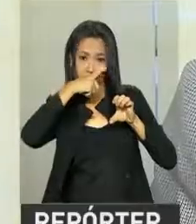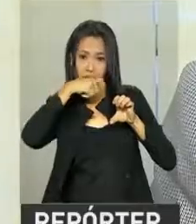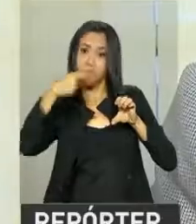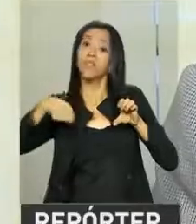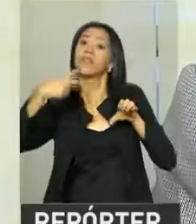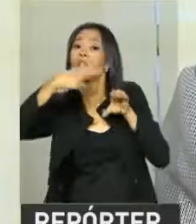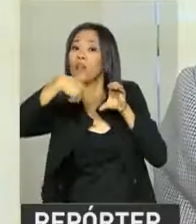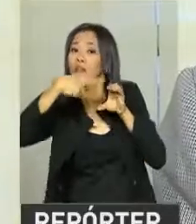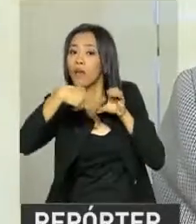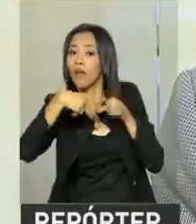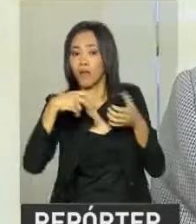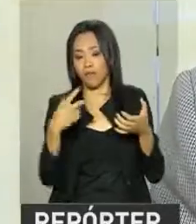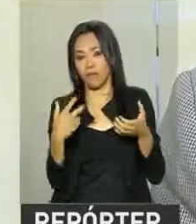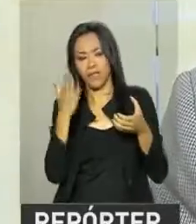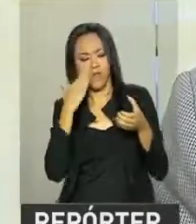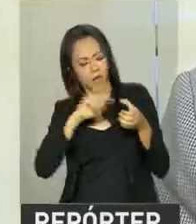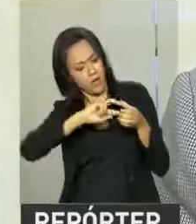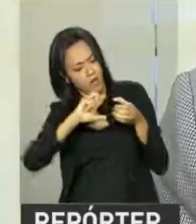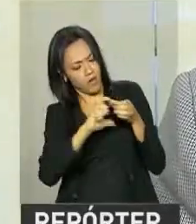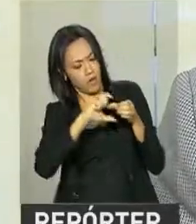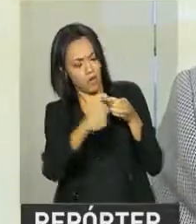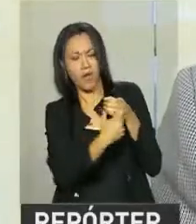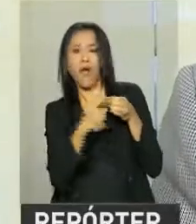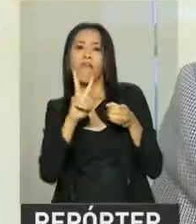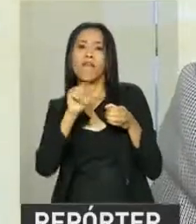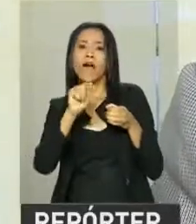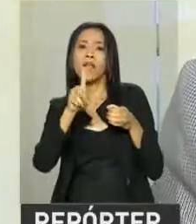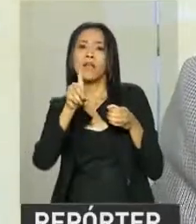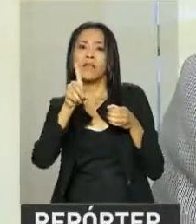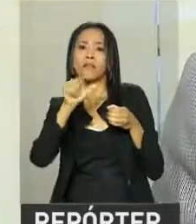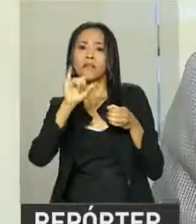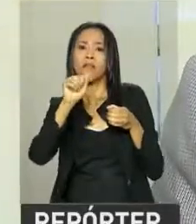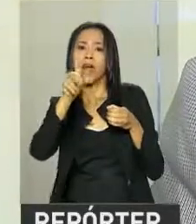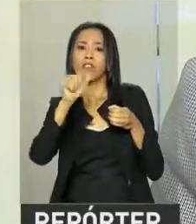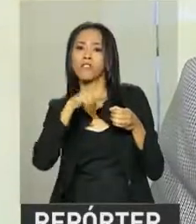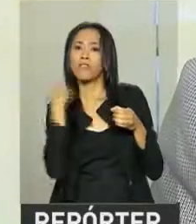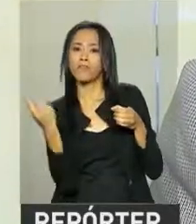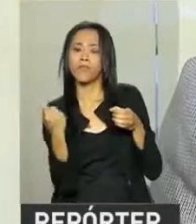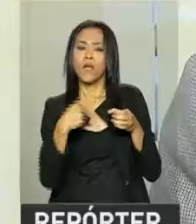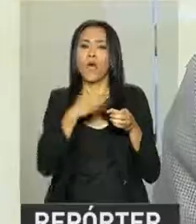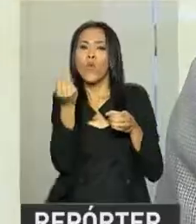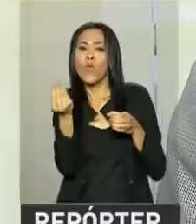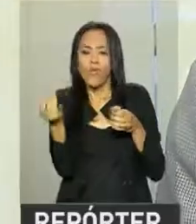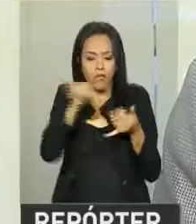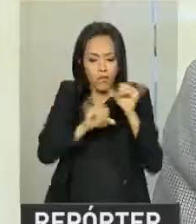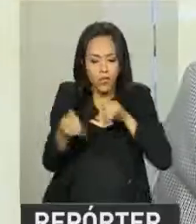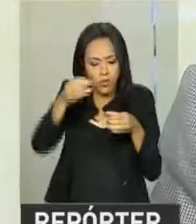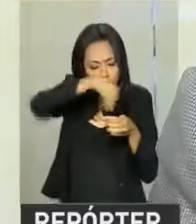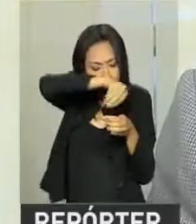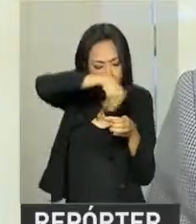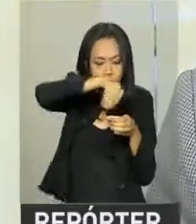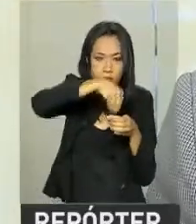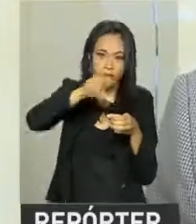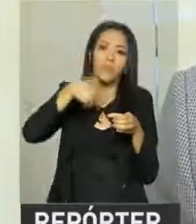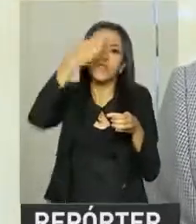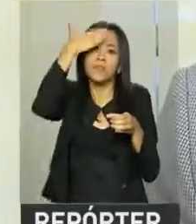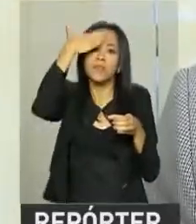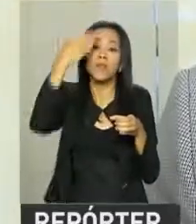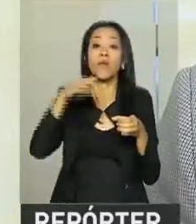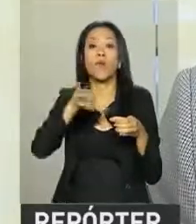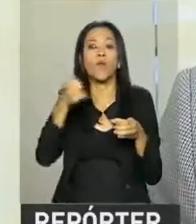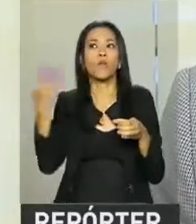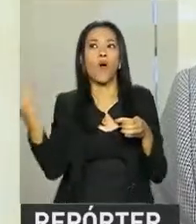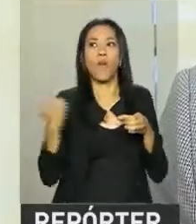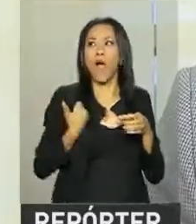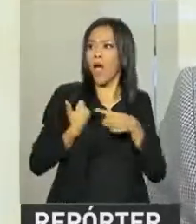leia o rótulo, veja o prazo de validade, veja qual é a composição daquele produto, o seu lote. E quando ele ouvir